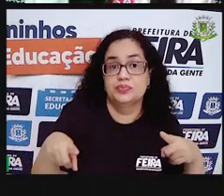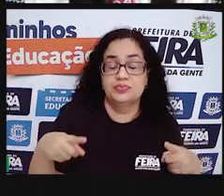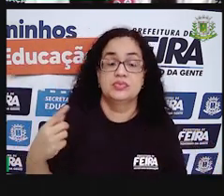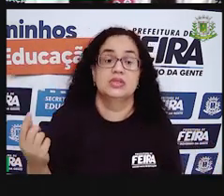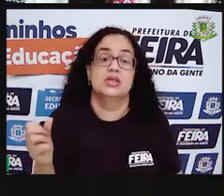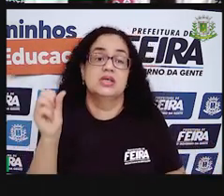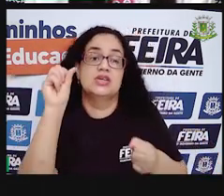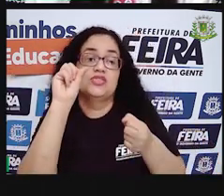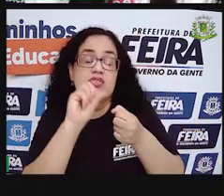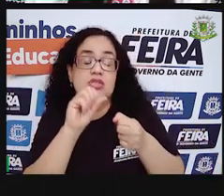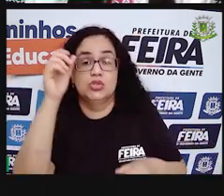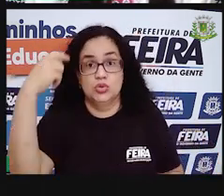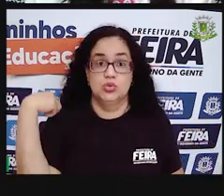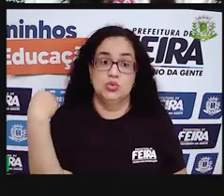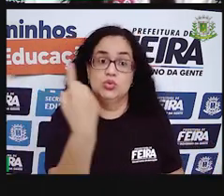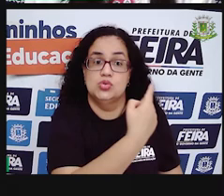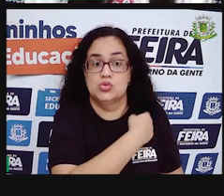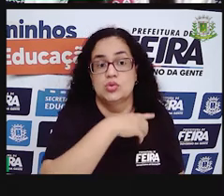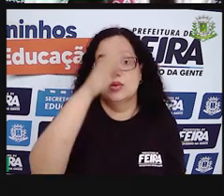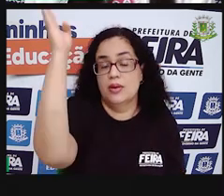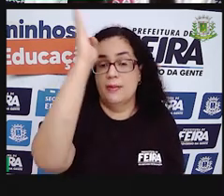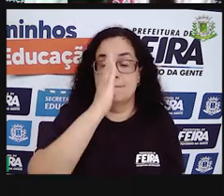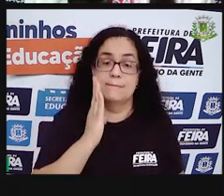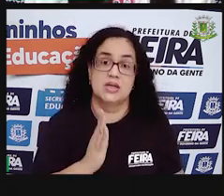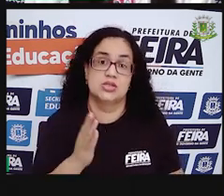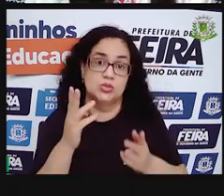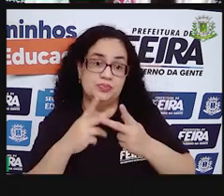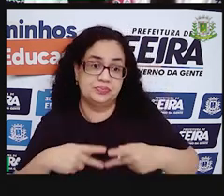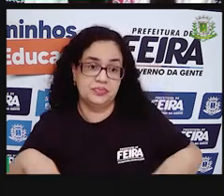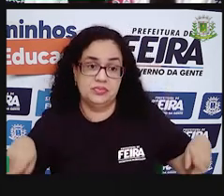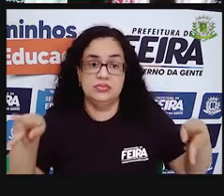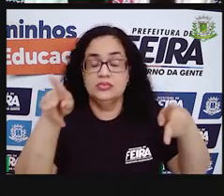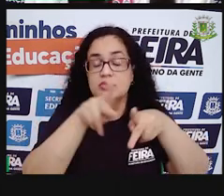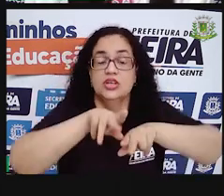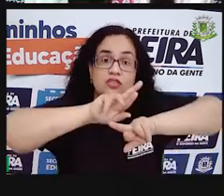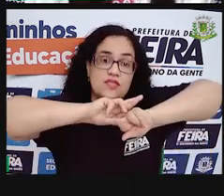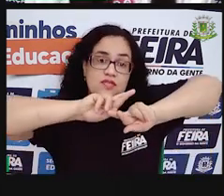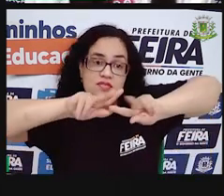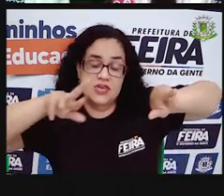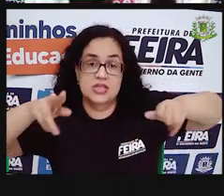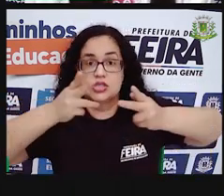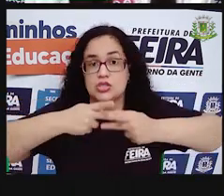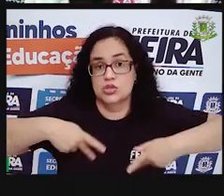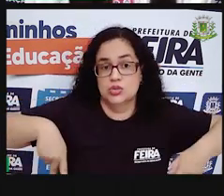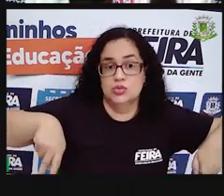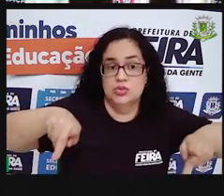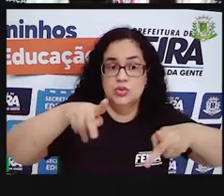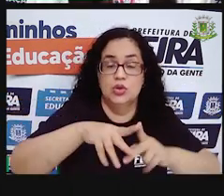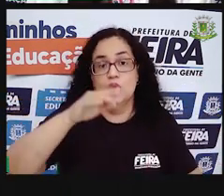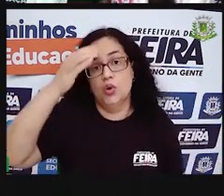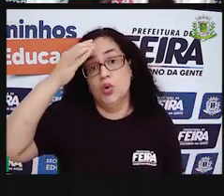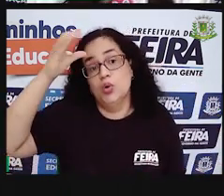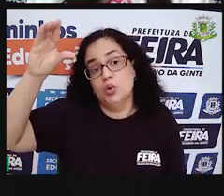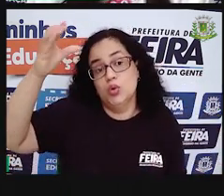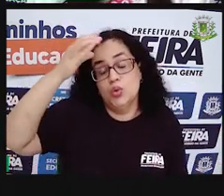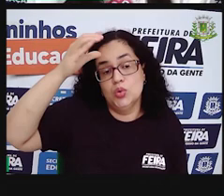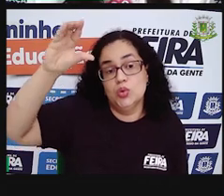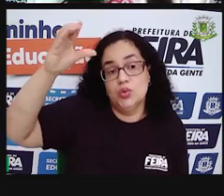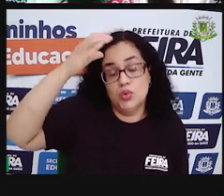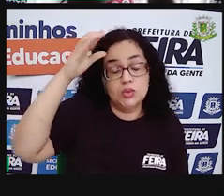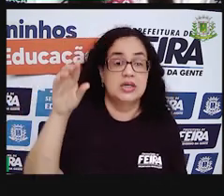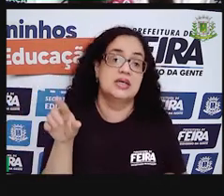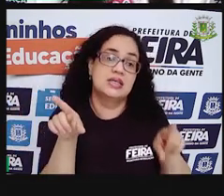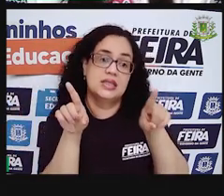nosso Brasil, do nosso povo, um povo tão diverso e tão rico culturalmente. E isso também se